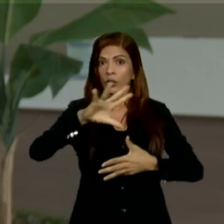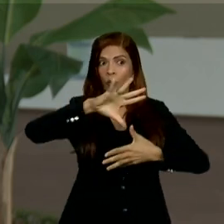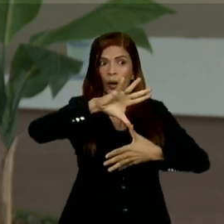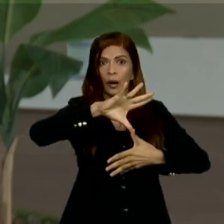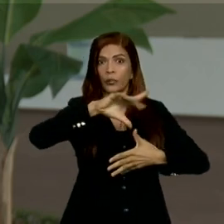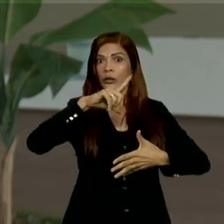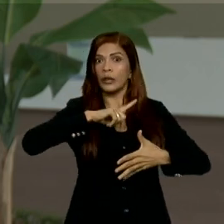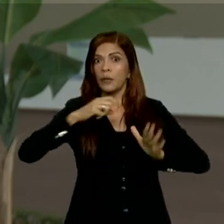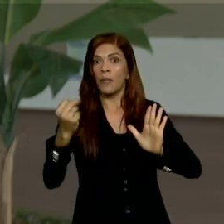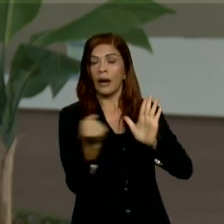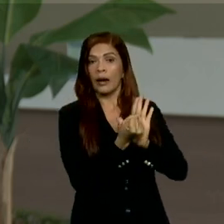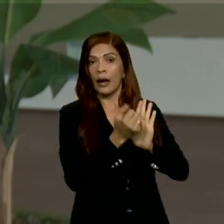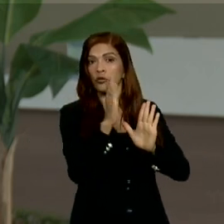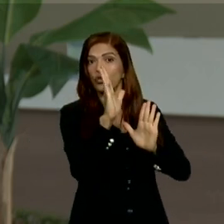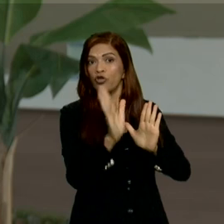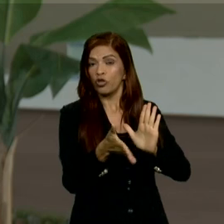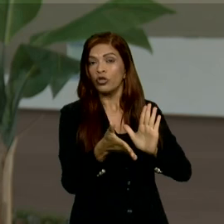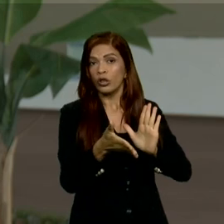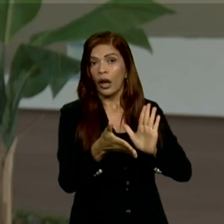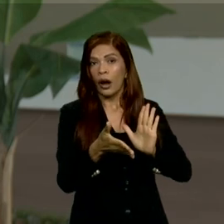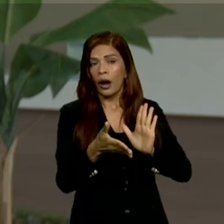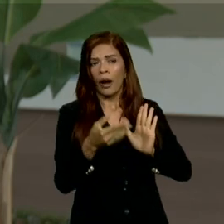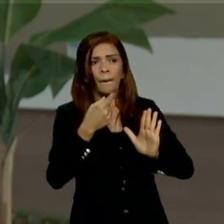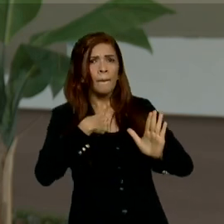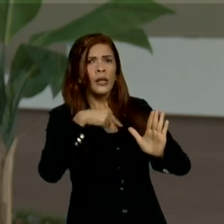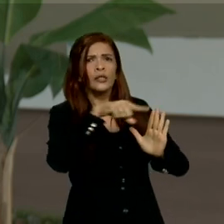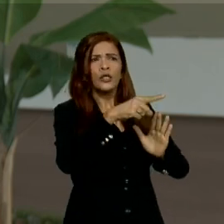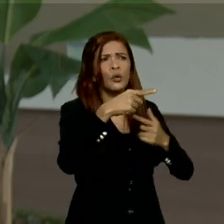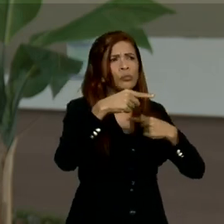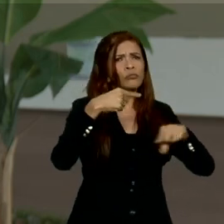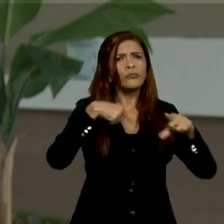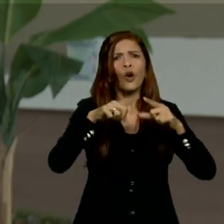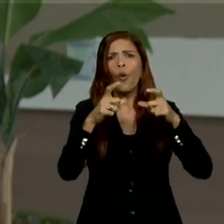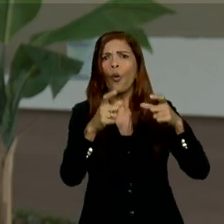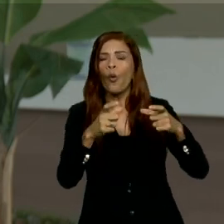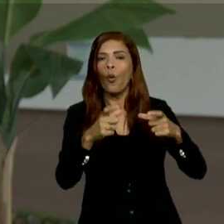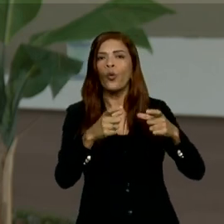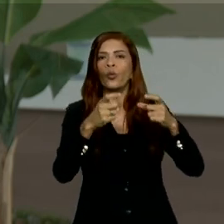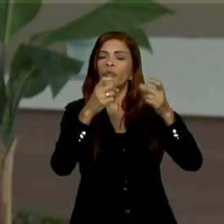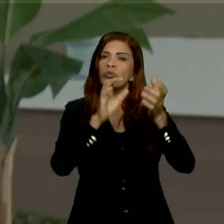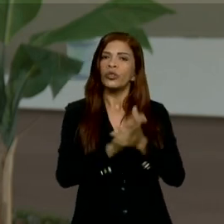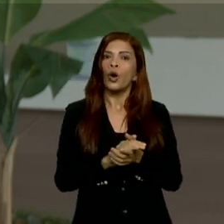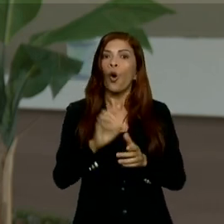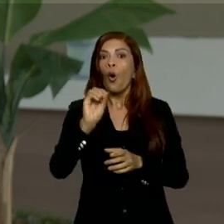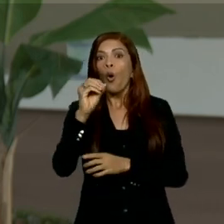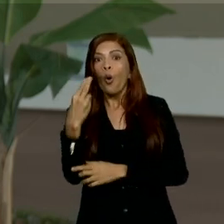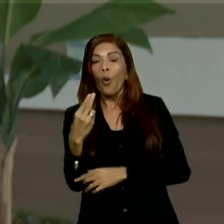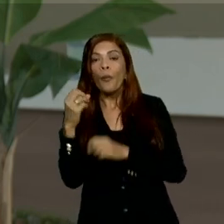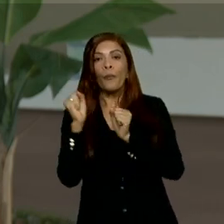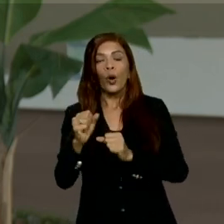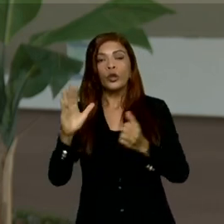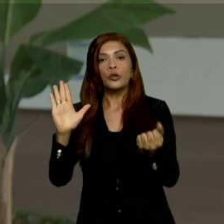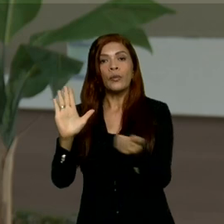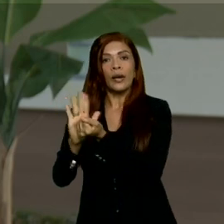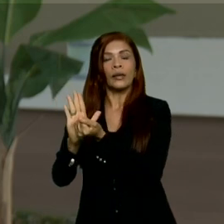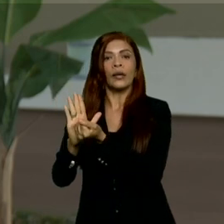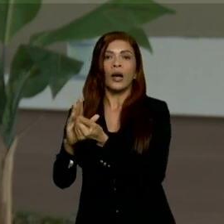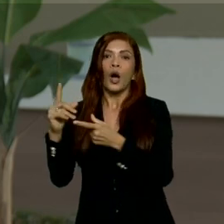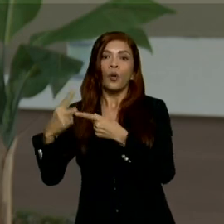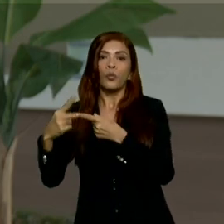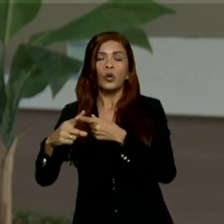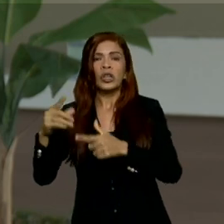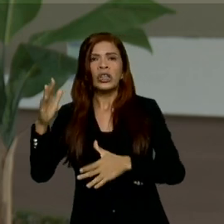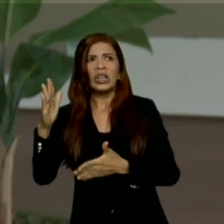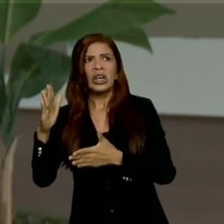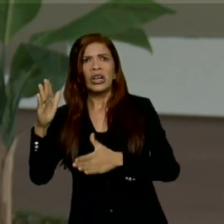sinalizado onde eles vão já se direcionar aqueles pontos né ou até mesmo a gente marca no no próprio mapa aqueles